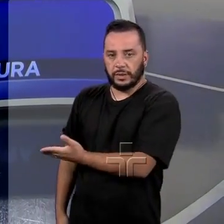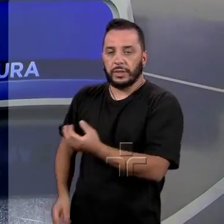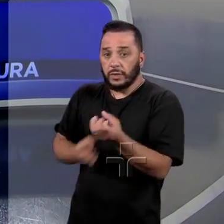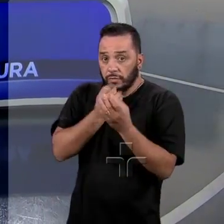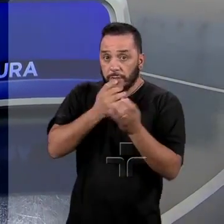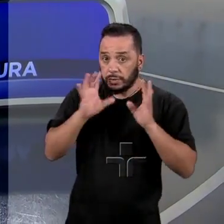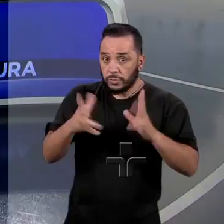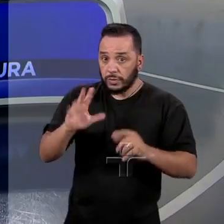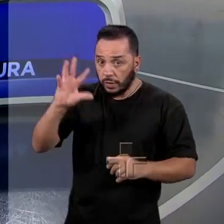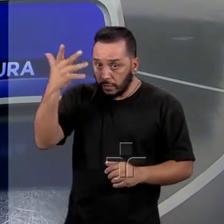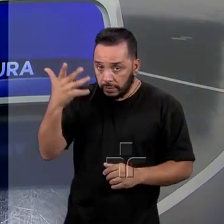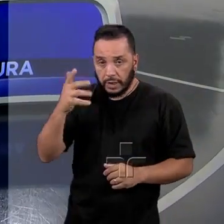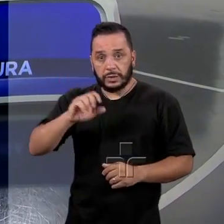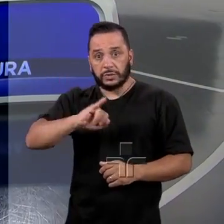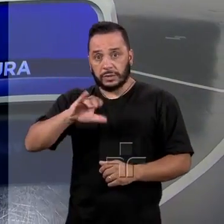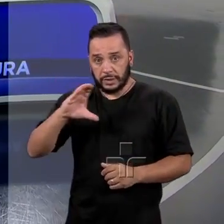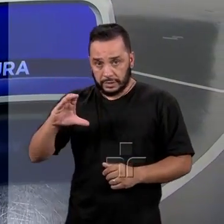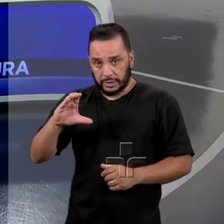no jornalismo da cultura.